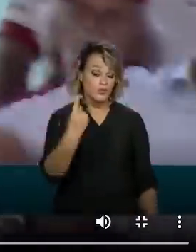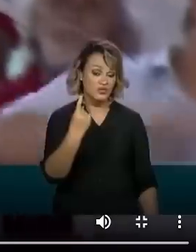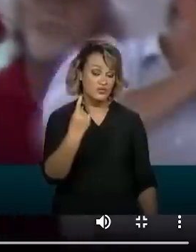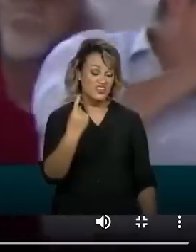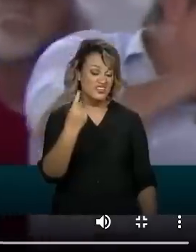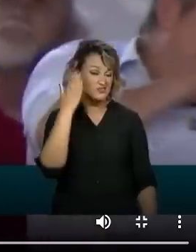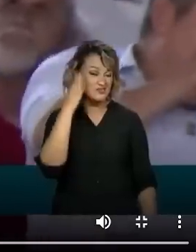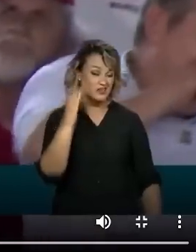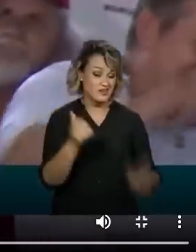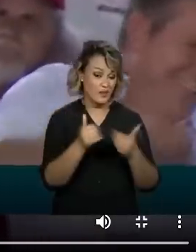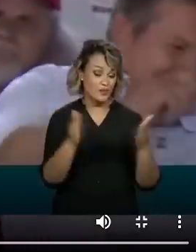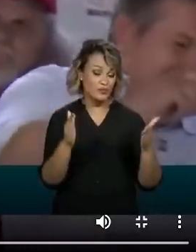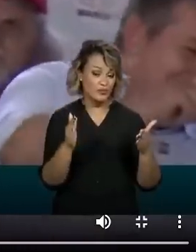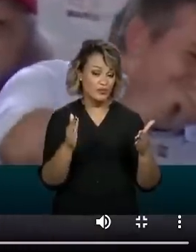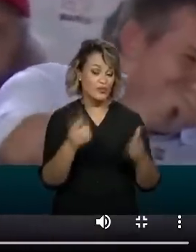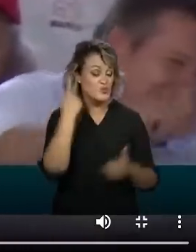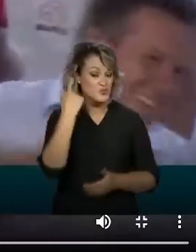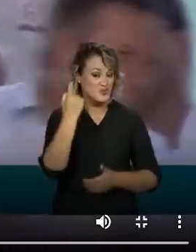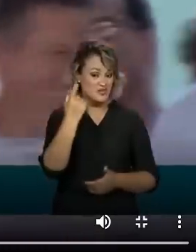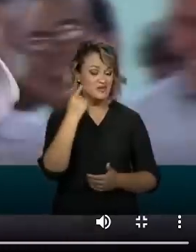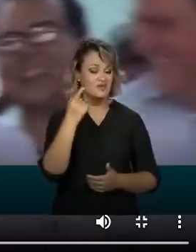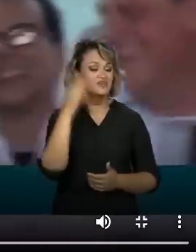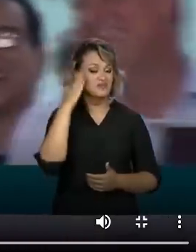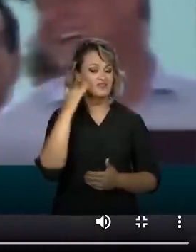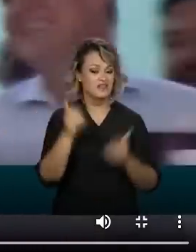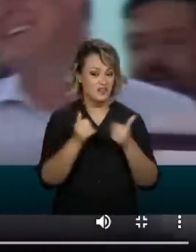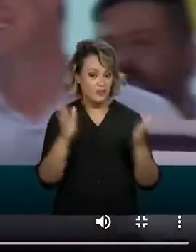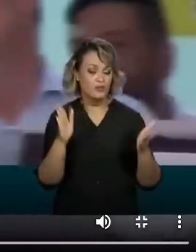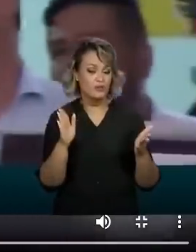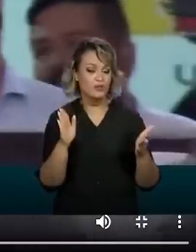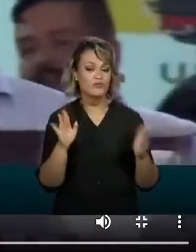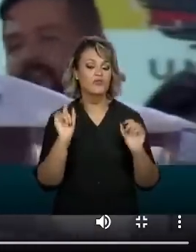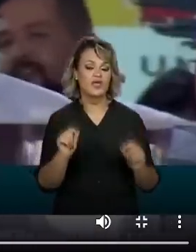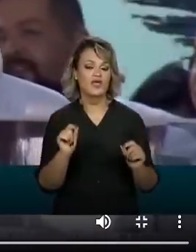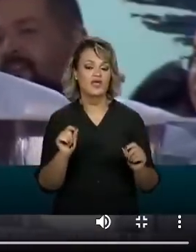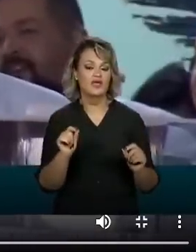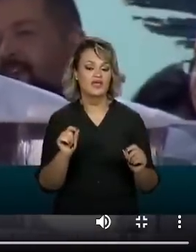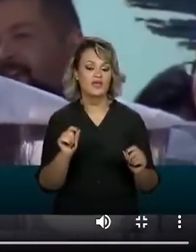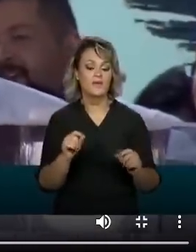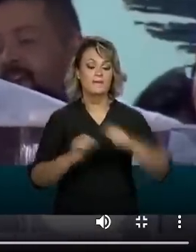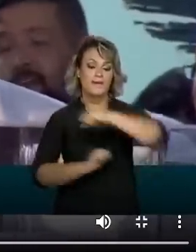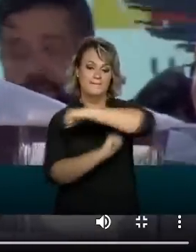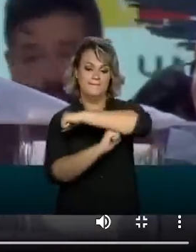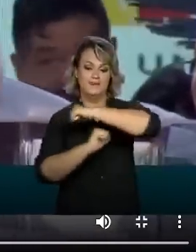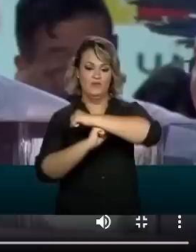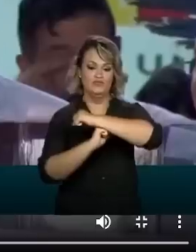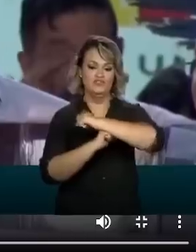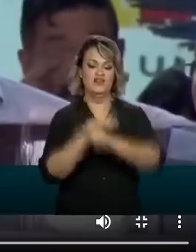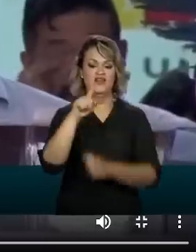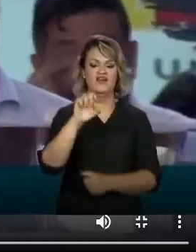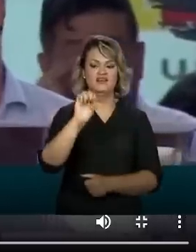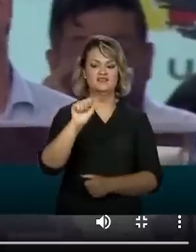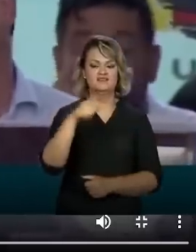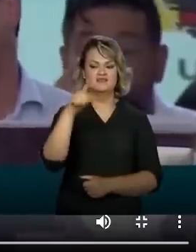que ele inaugurou a única coisa que eu sei que ele inaugurou foi uma ponte em São Gabriel